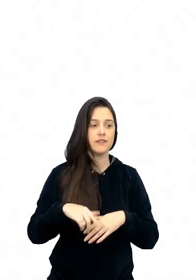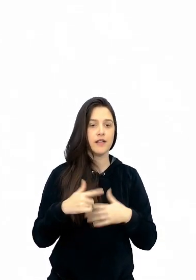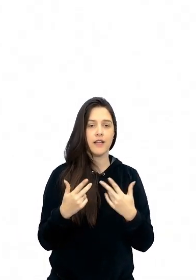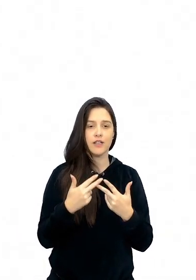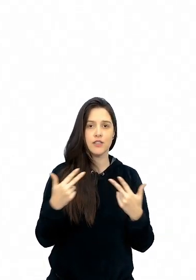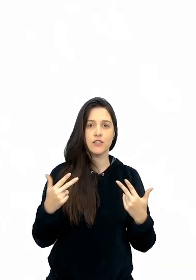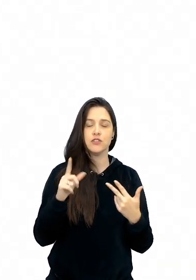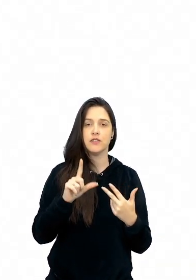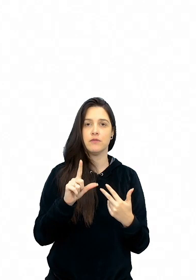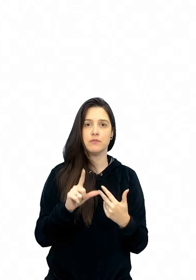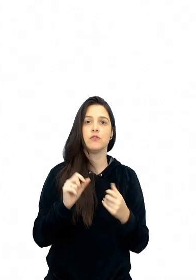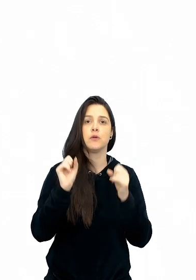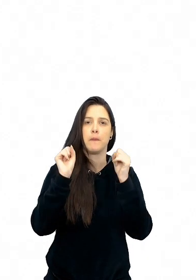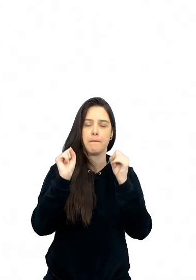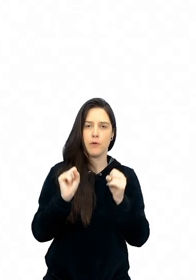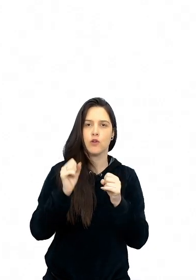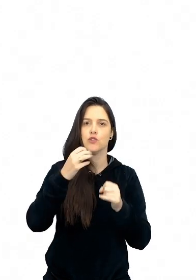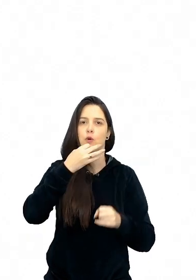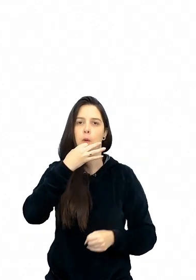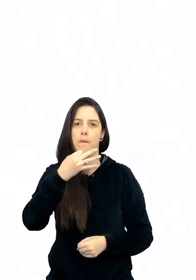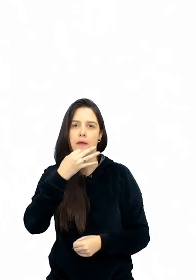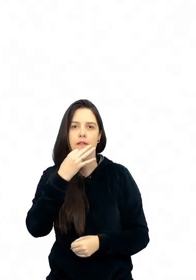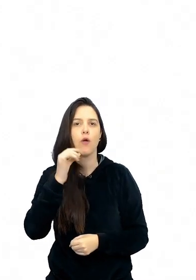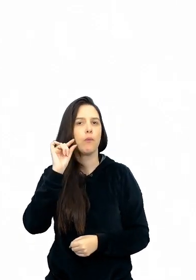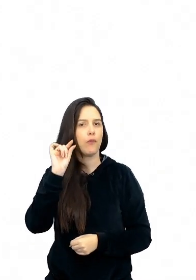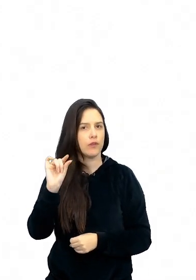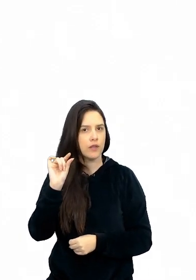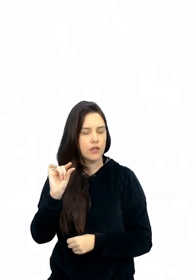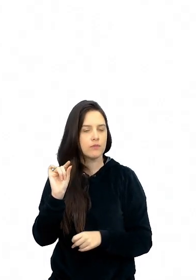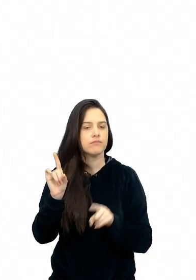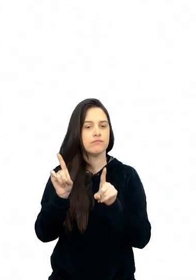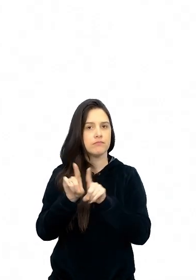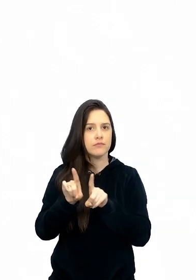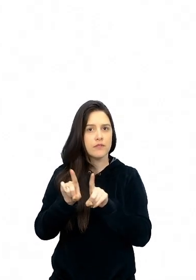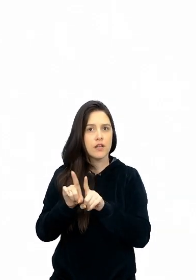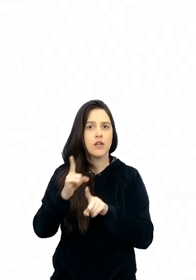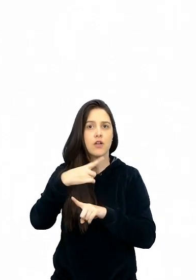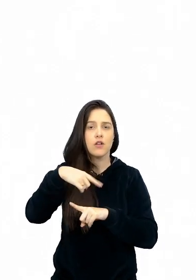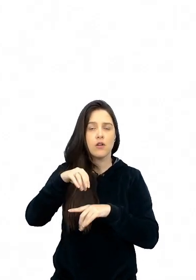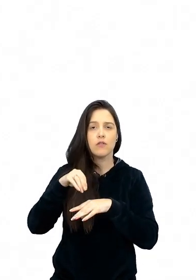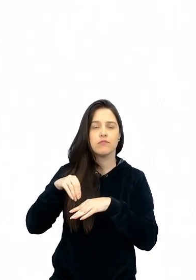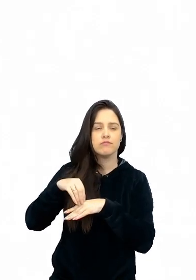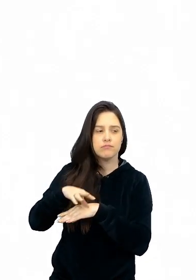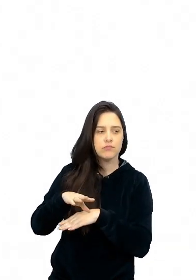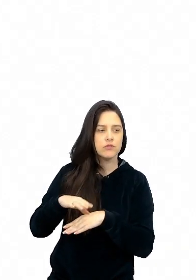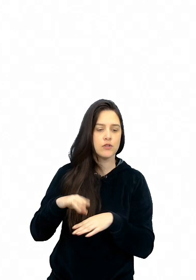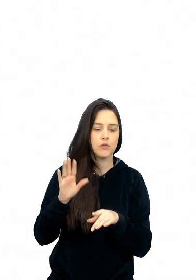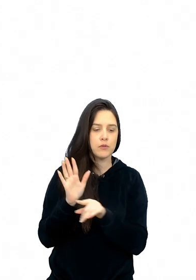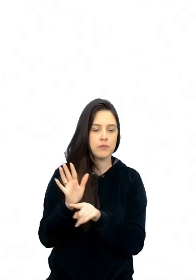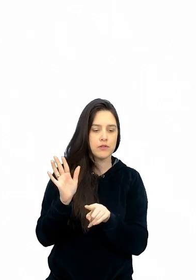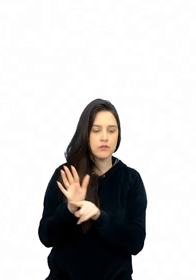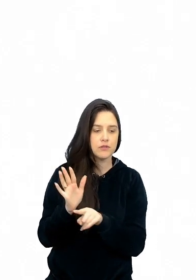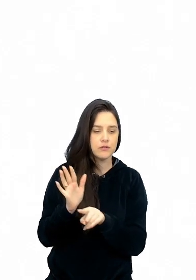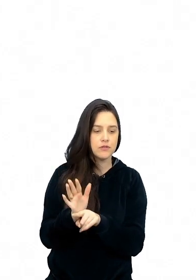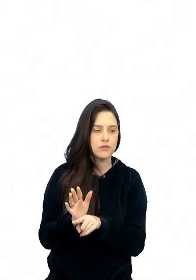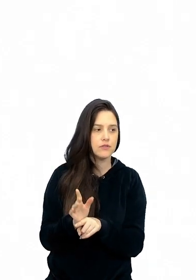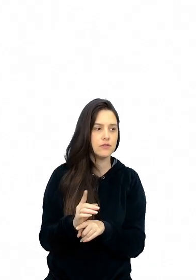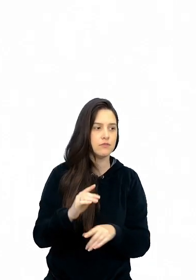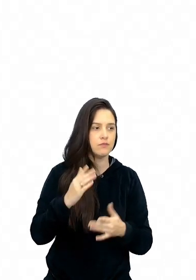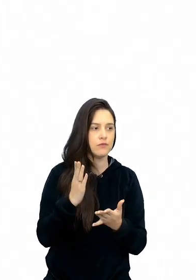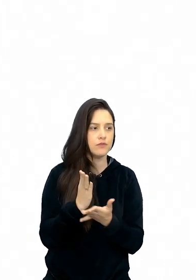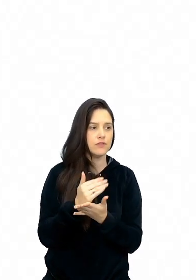gente volta a comentar mais um pouquinho, né? Para dar seguimento naquilo que foi discutido